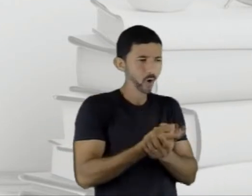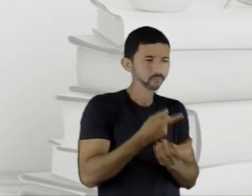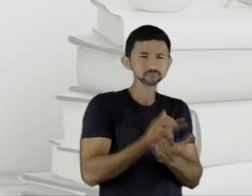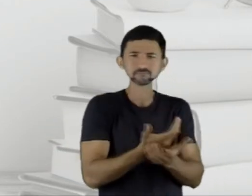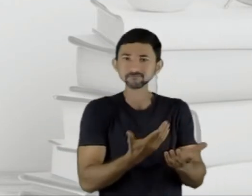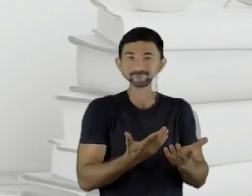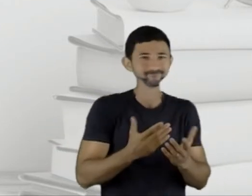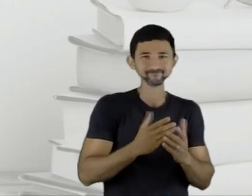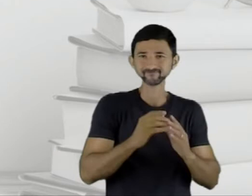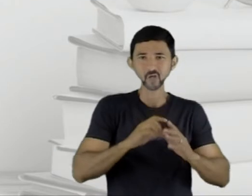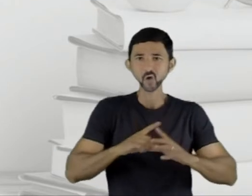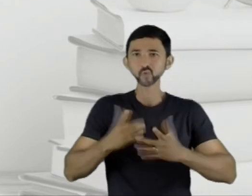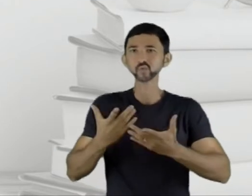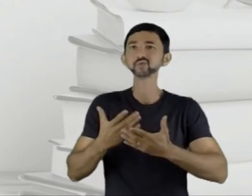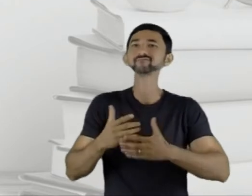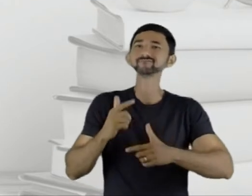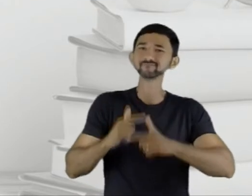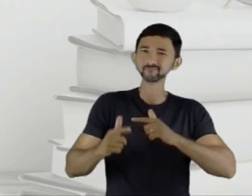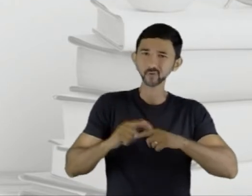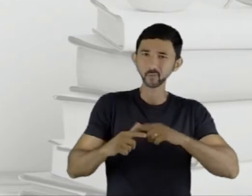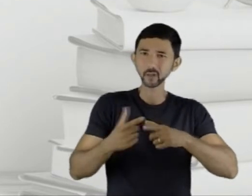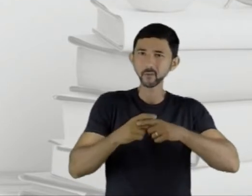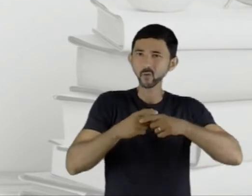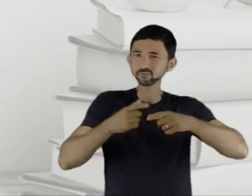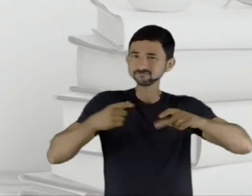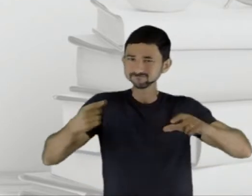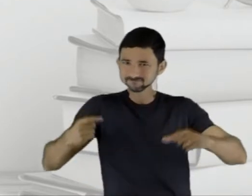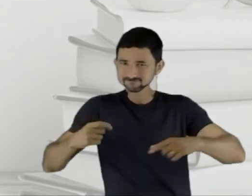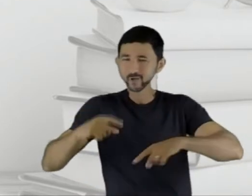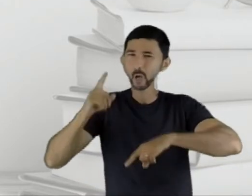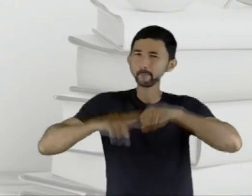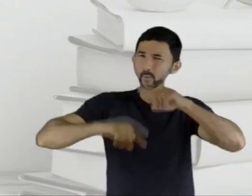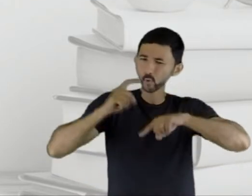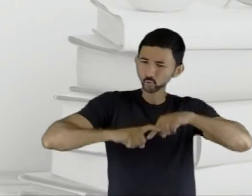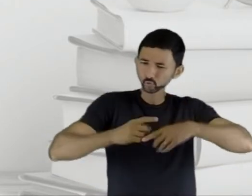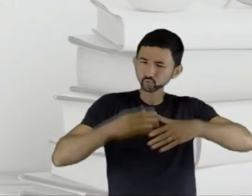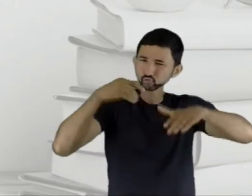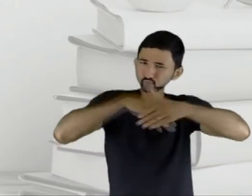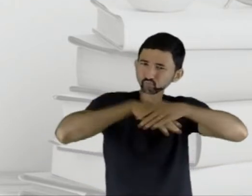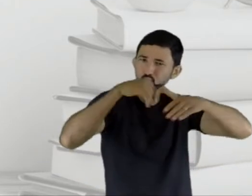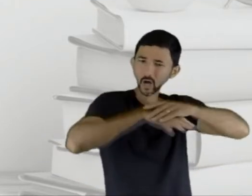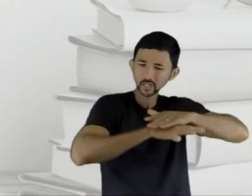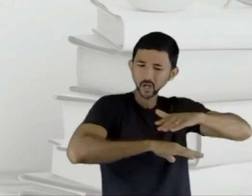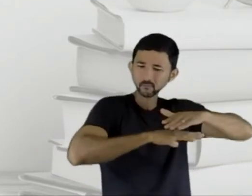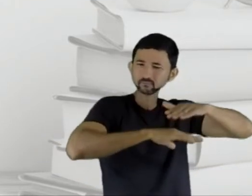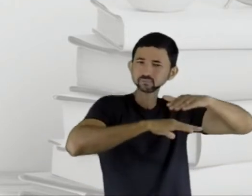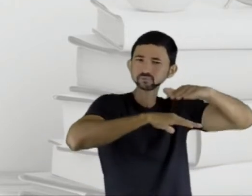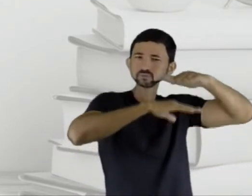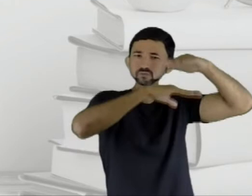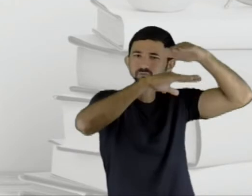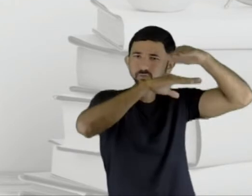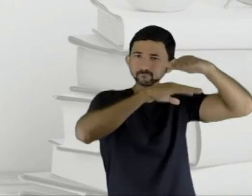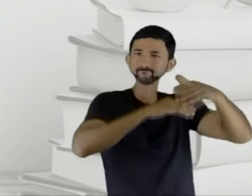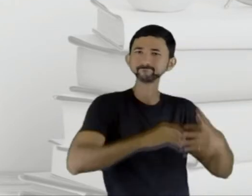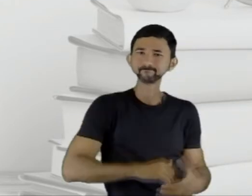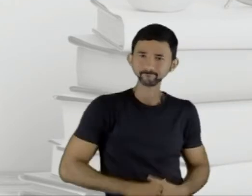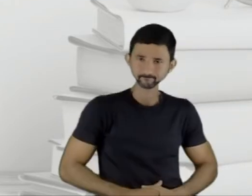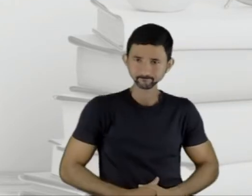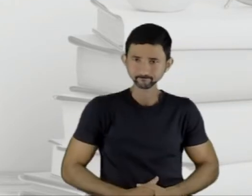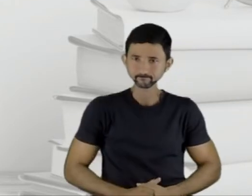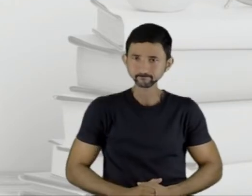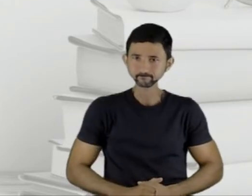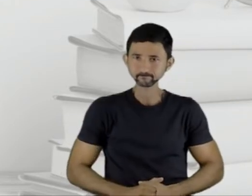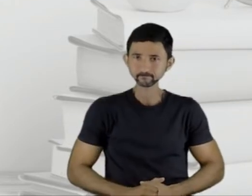esse crescimento, gerando grandes estoques de produtos a fim de esperar melhores preços.